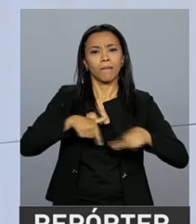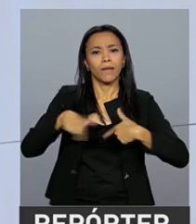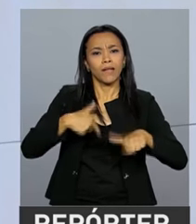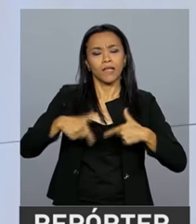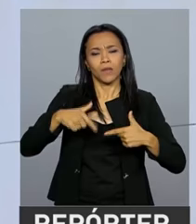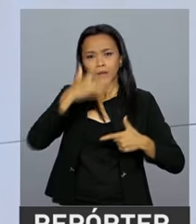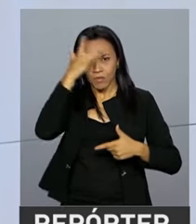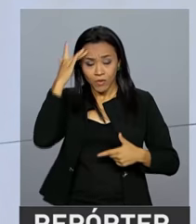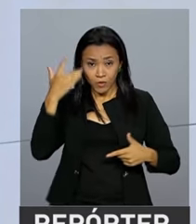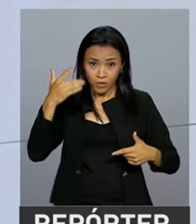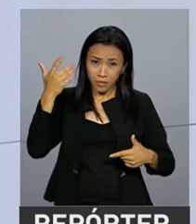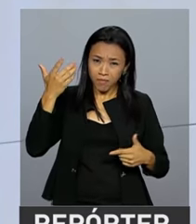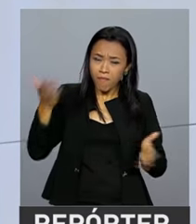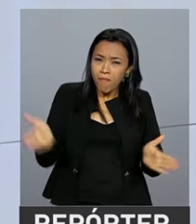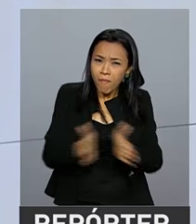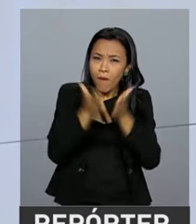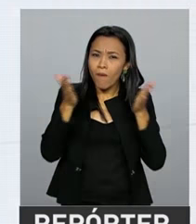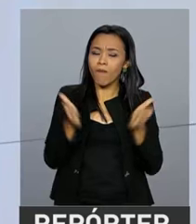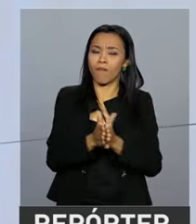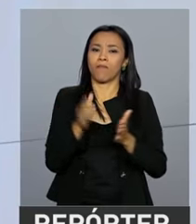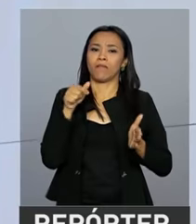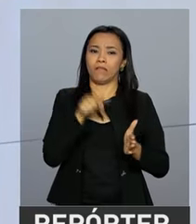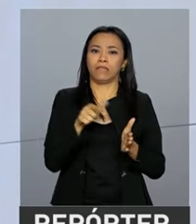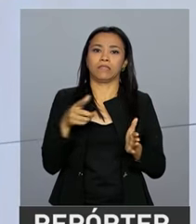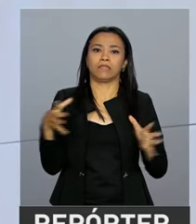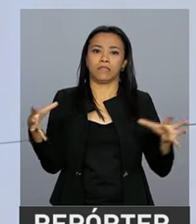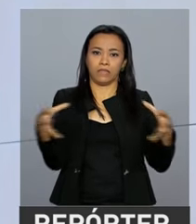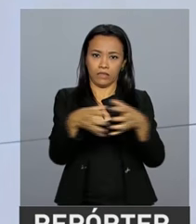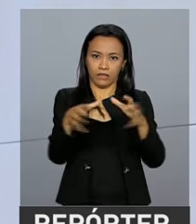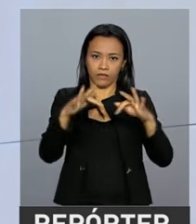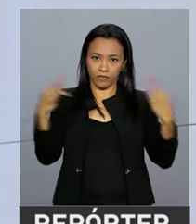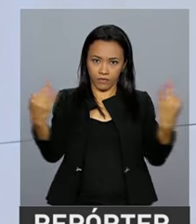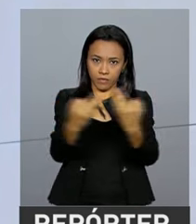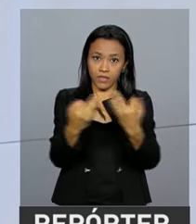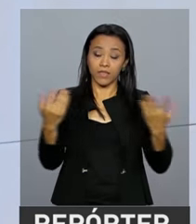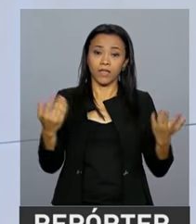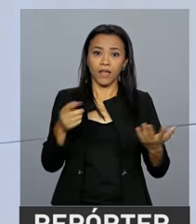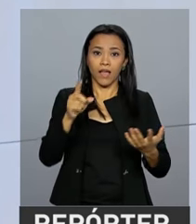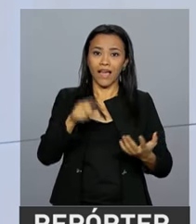mais pobres, nessa faixa, né? São